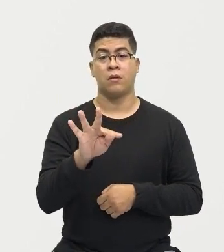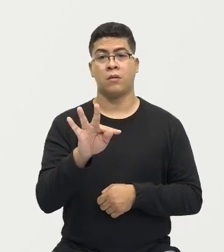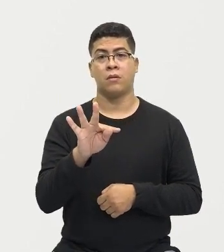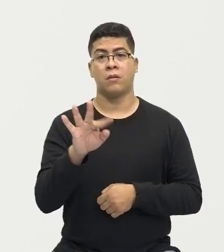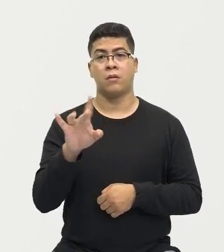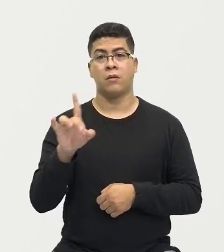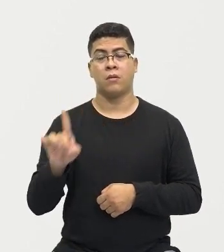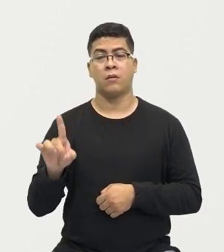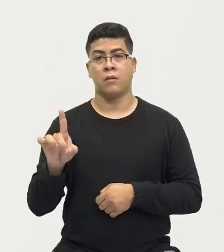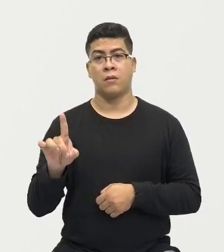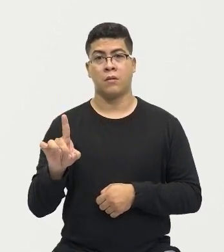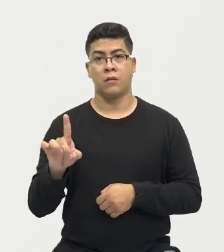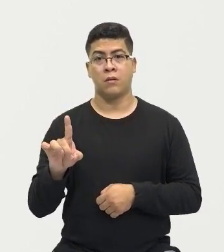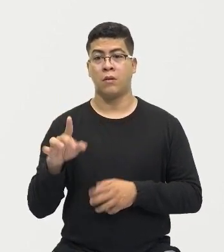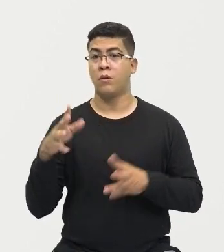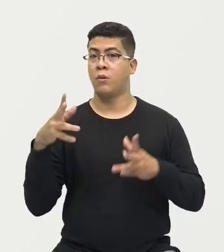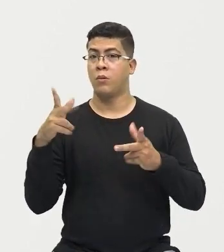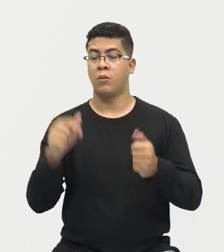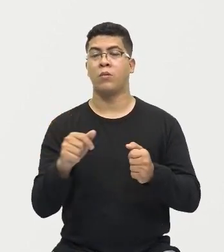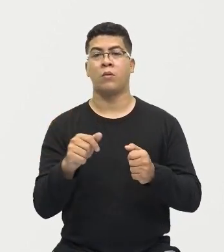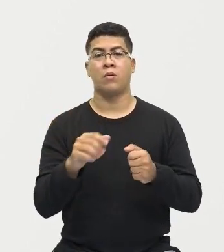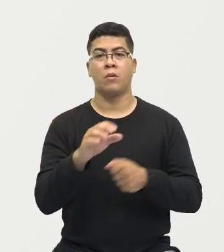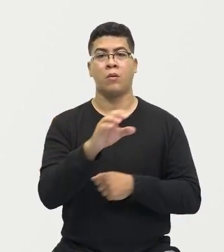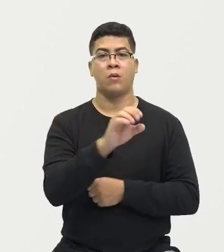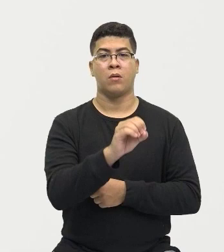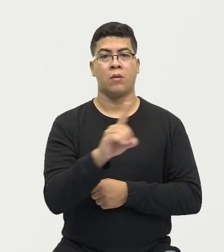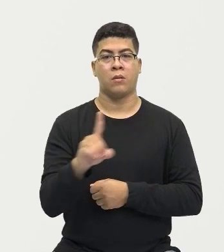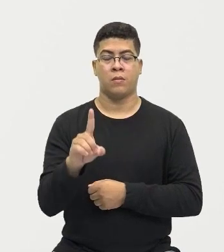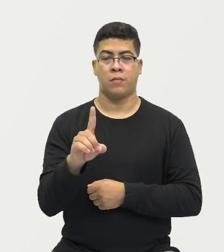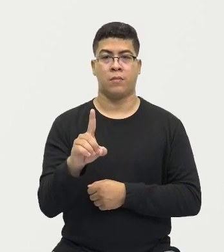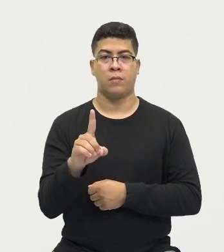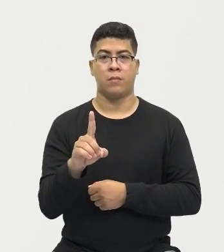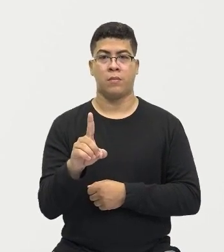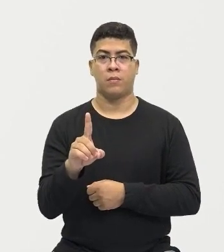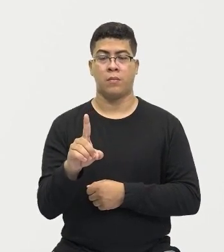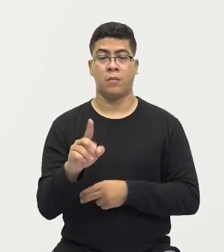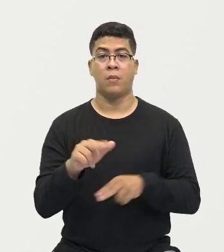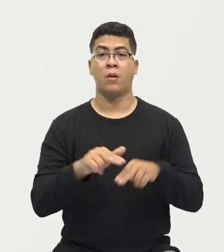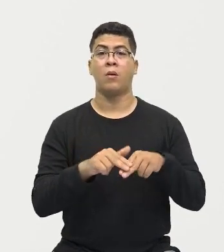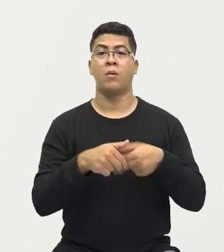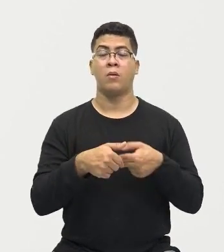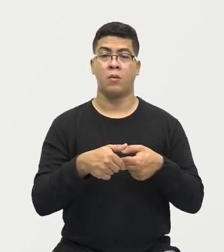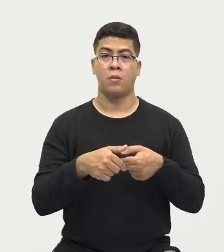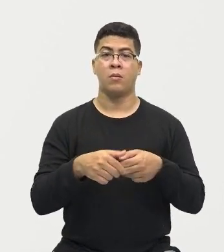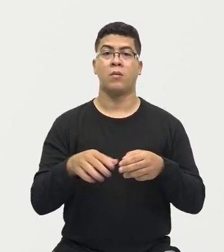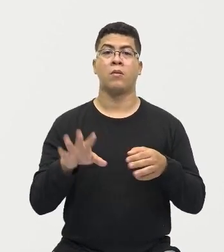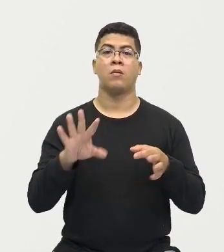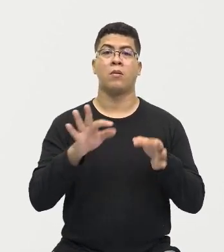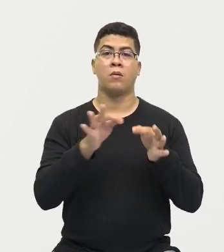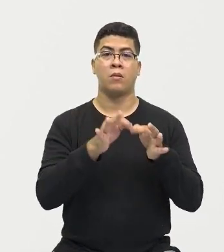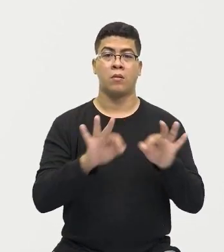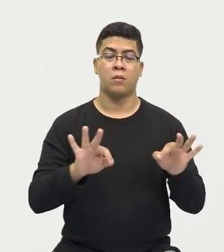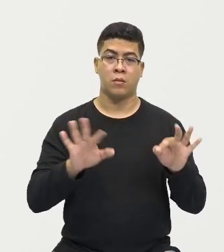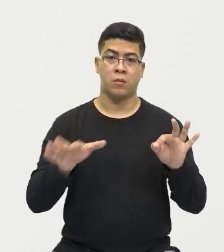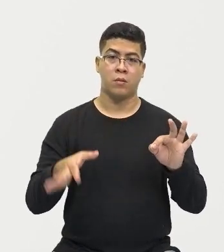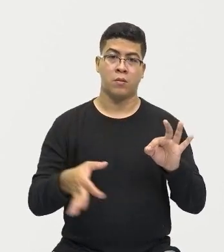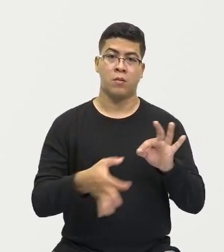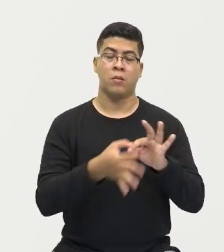direto, e tudo isso aqui é objeto direto. Por isso que ela é uma oração